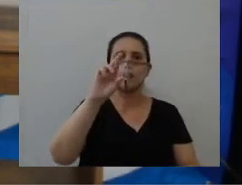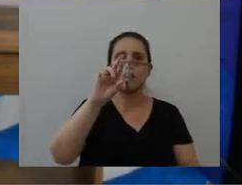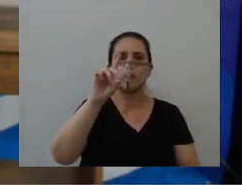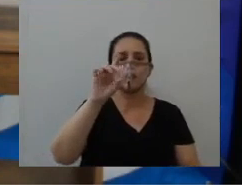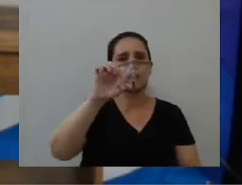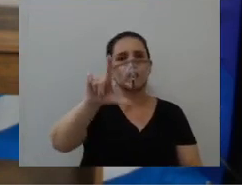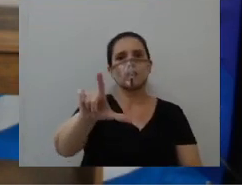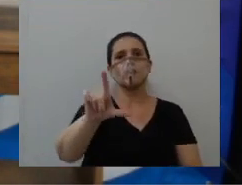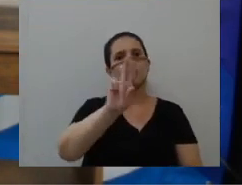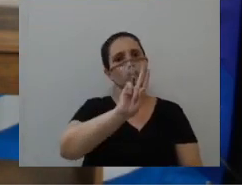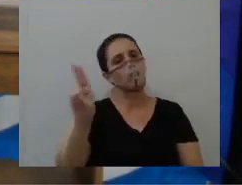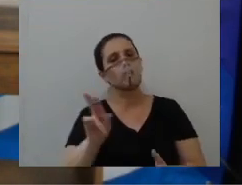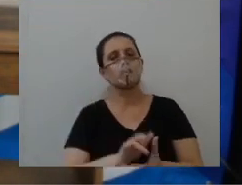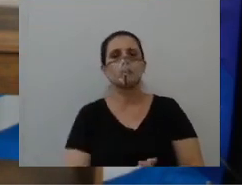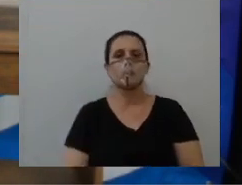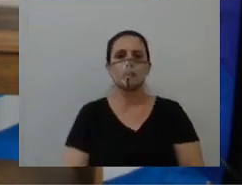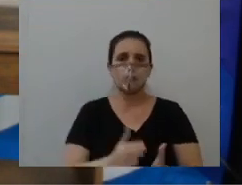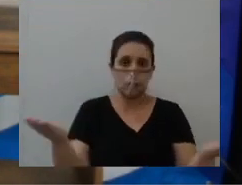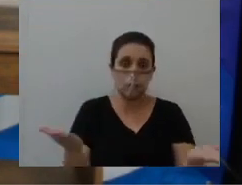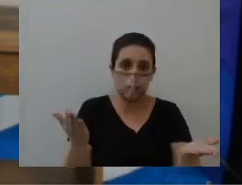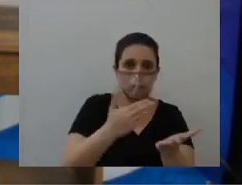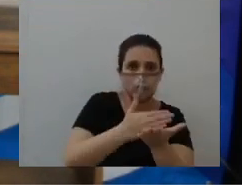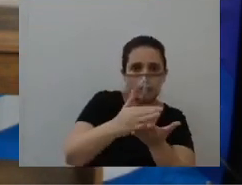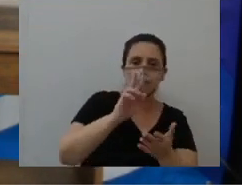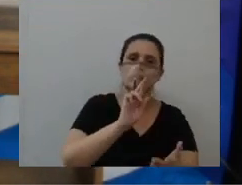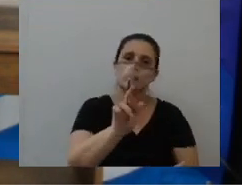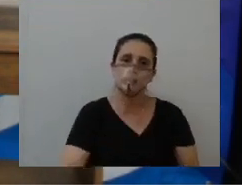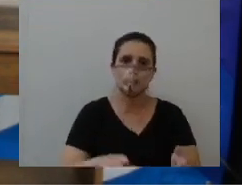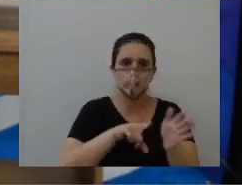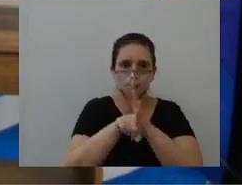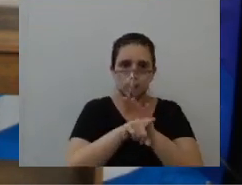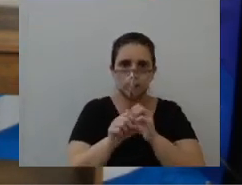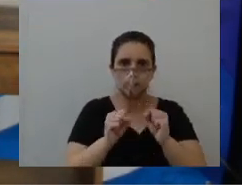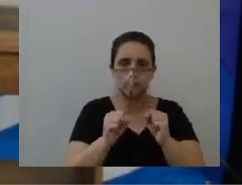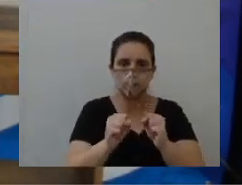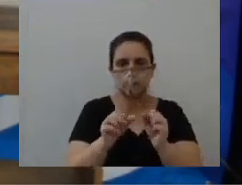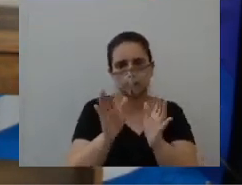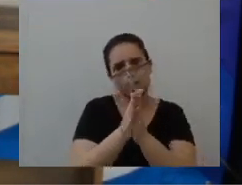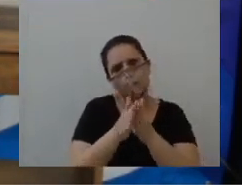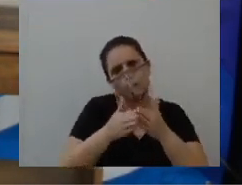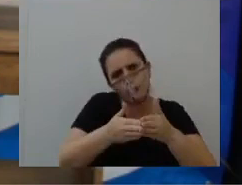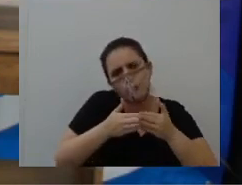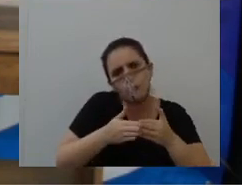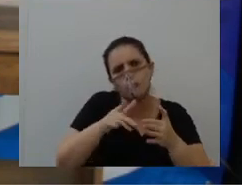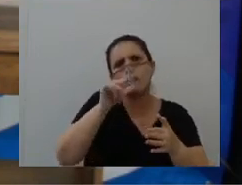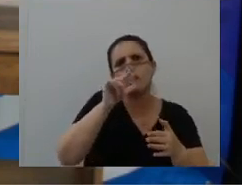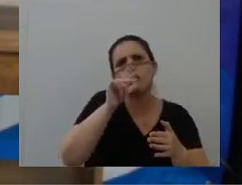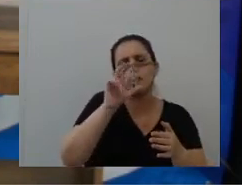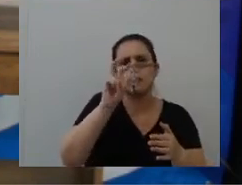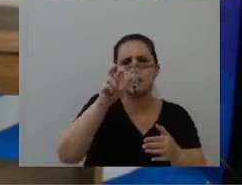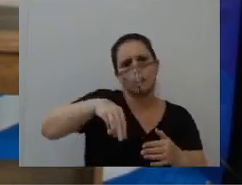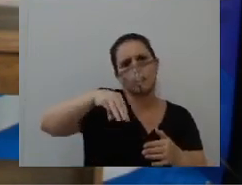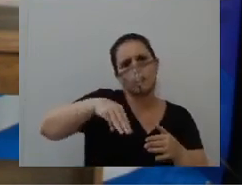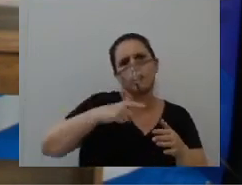literatura de cordel. Vamos começar a responder as perguntas, pessoal. Deixa eu só beber uma água aqui, eu tenho 5 minutos